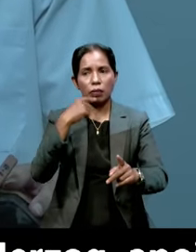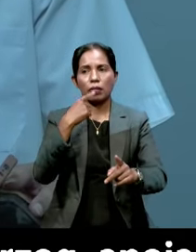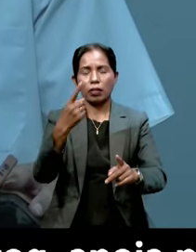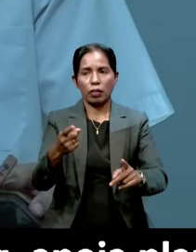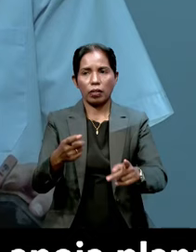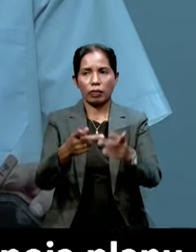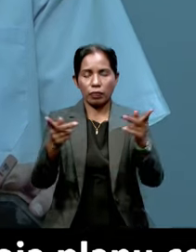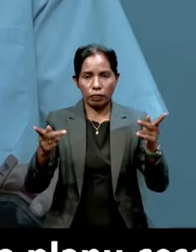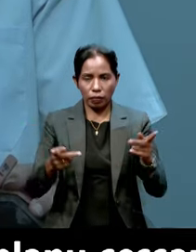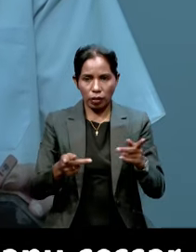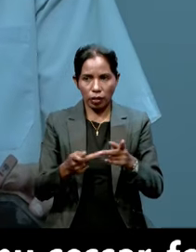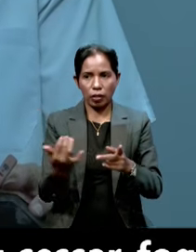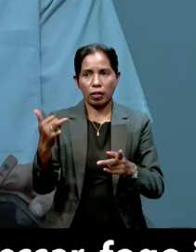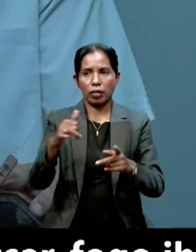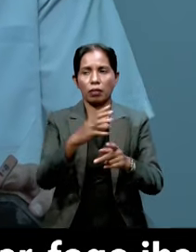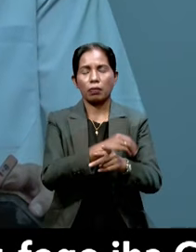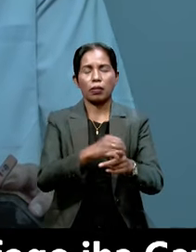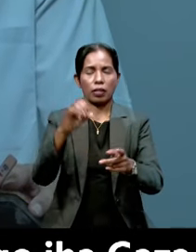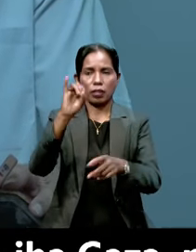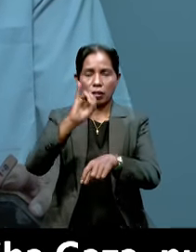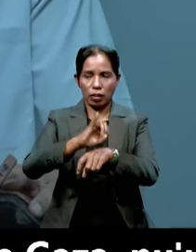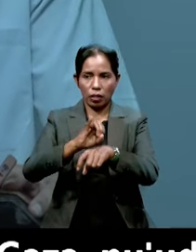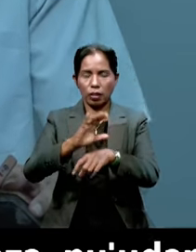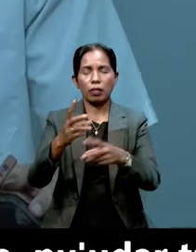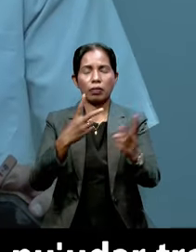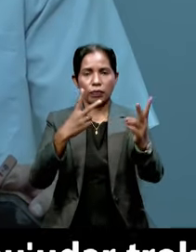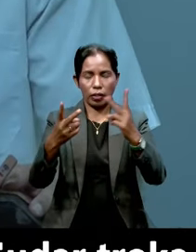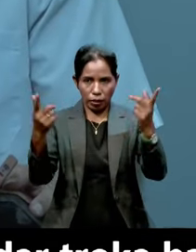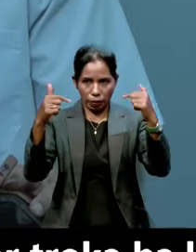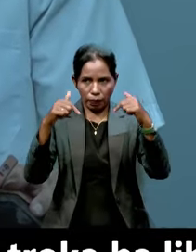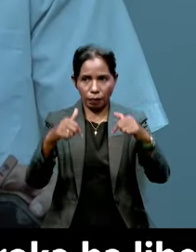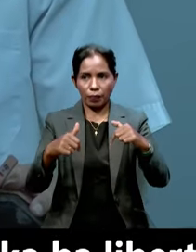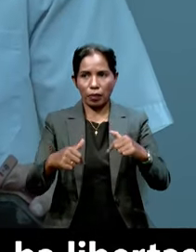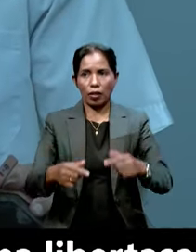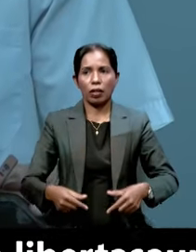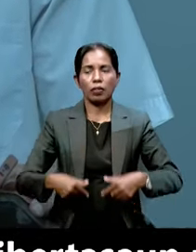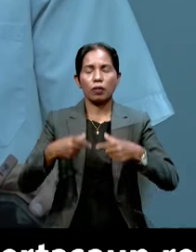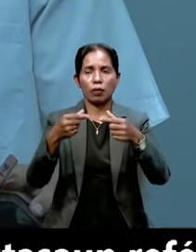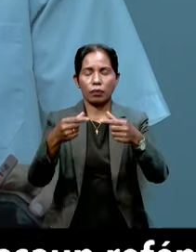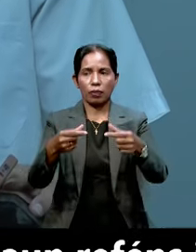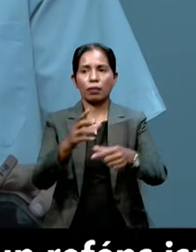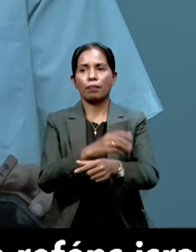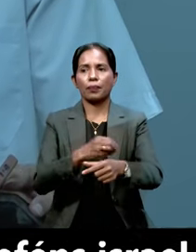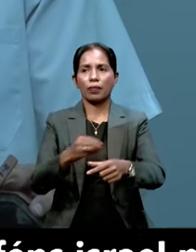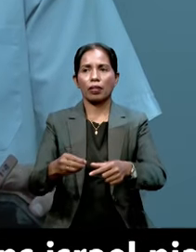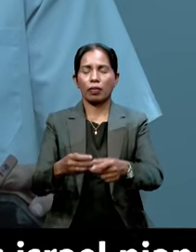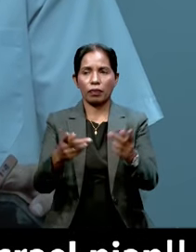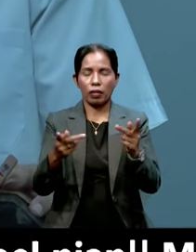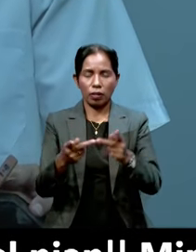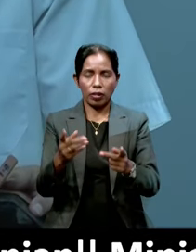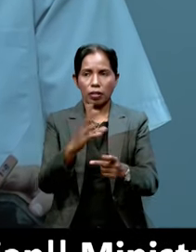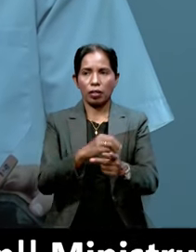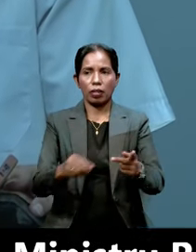do grande empenho da parte do Vaticano nesta visita, para enviar tantos oficiais para